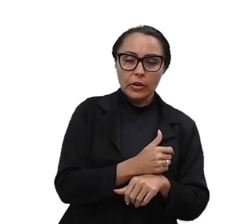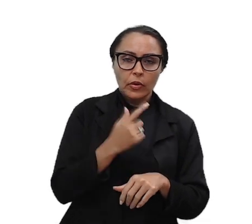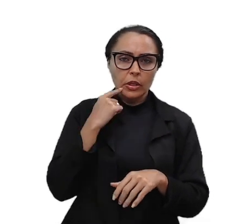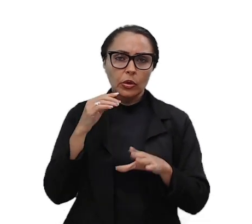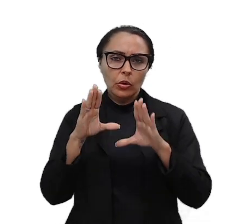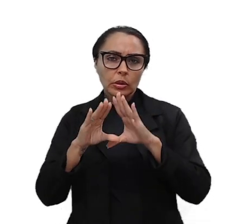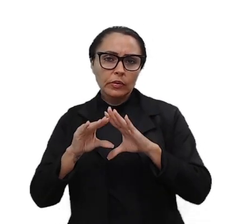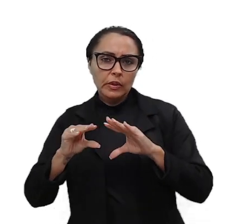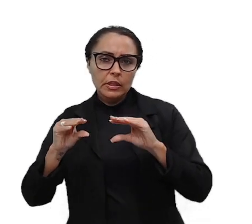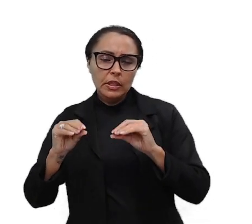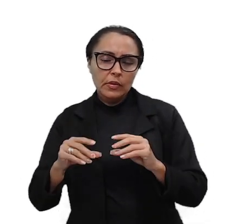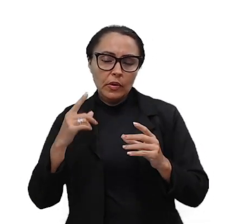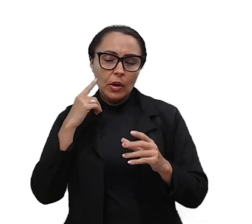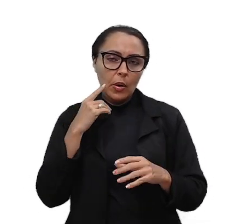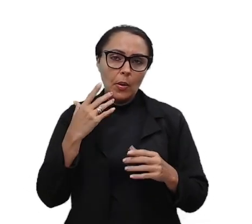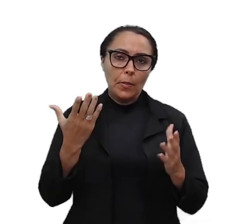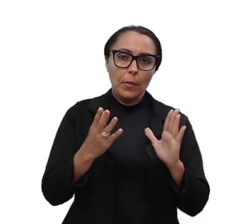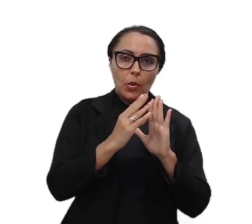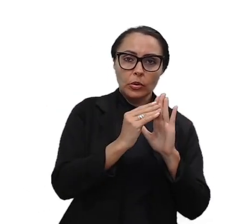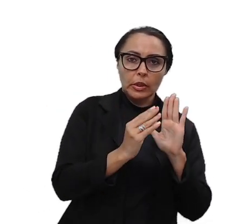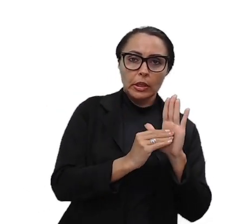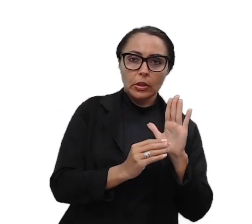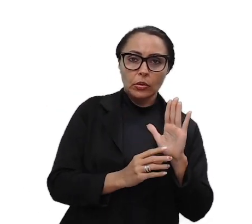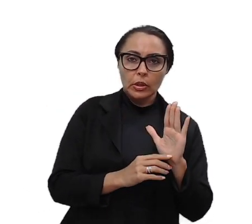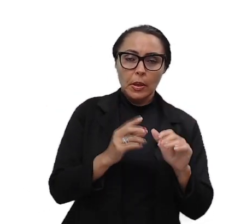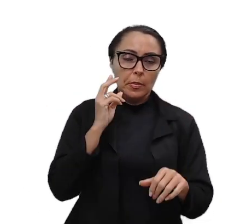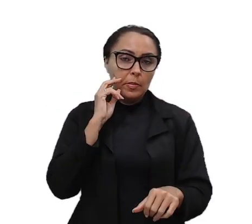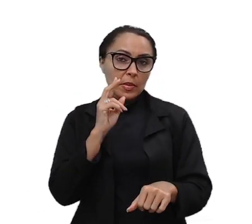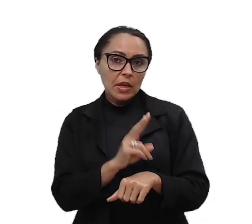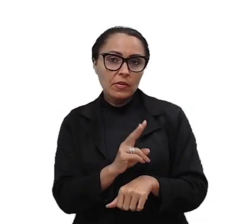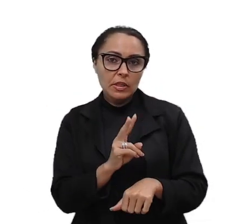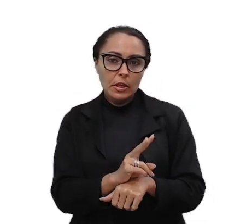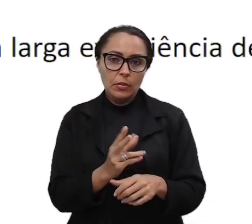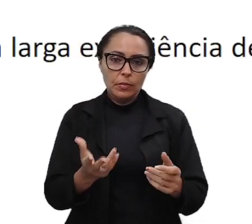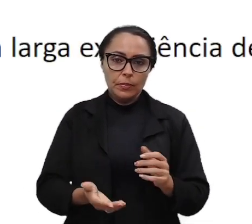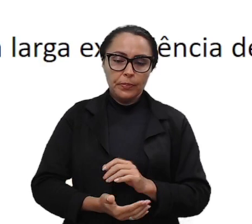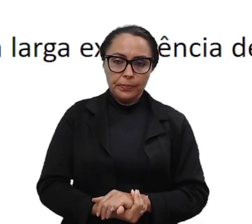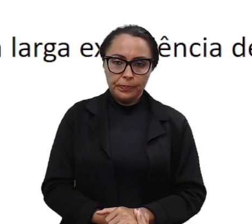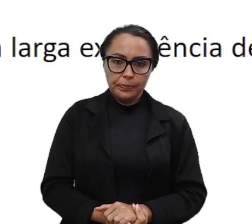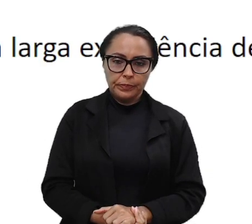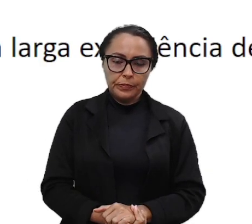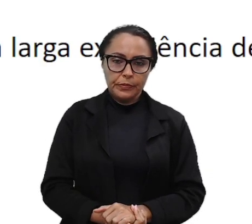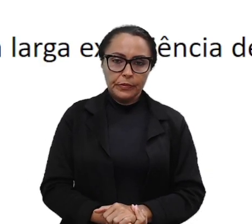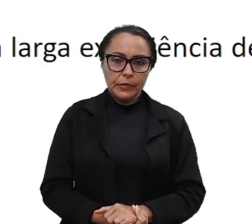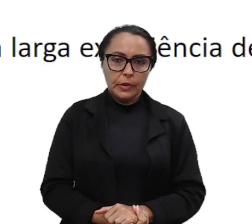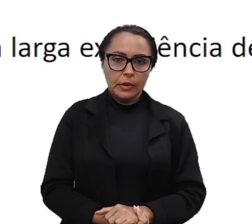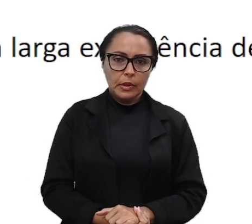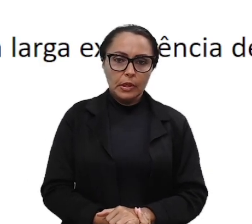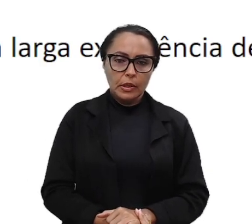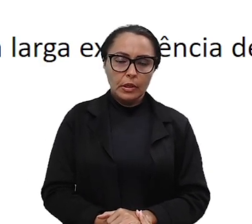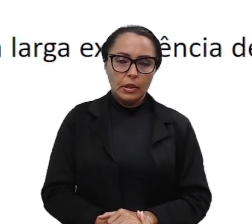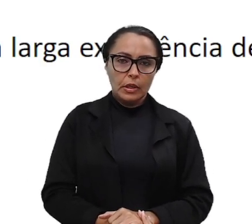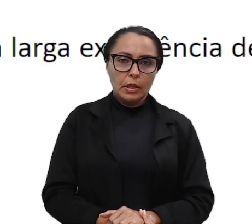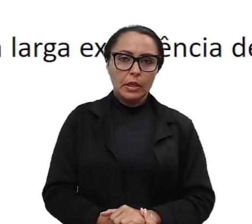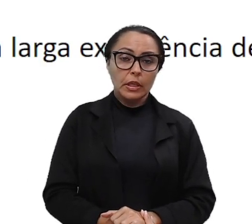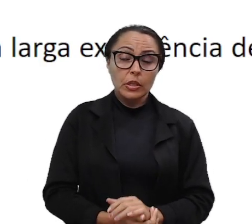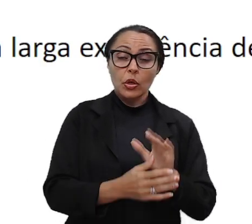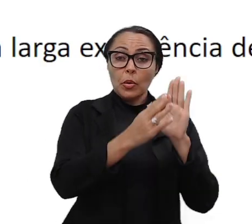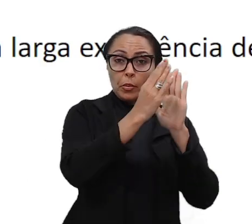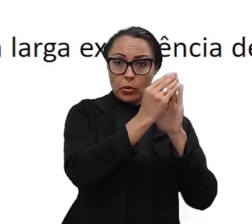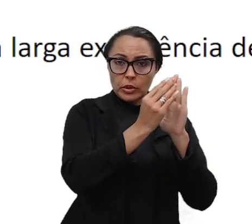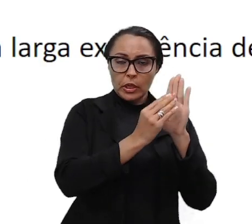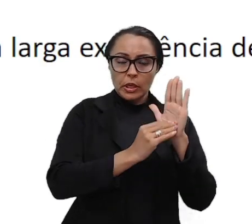séries temporais, modelo de previsão causal e modelo de simulação de demanda. Nesses modelos